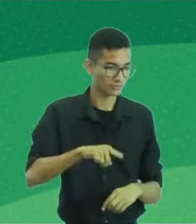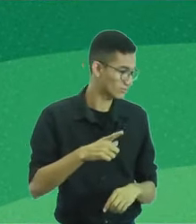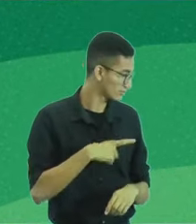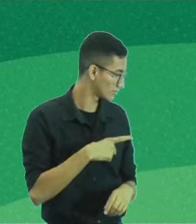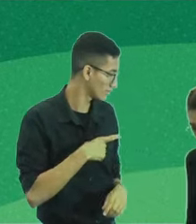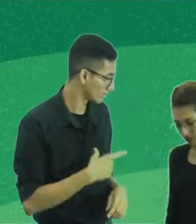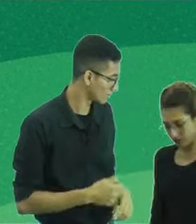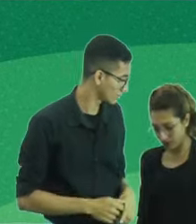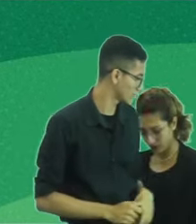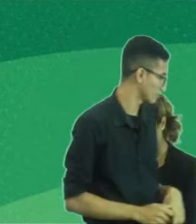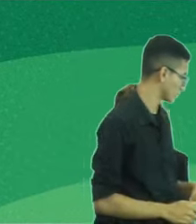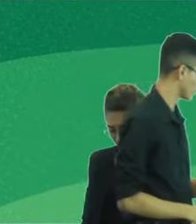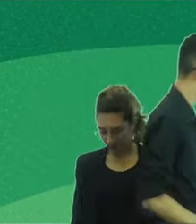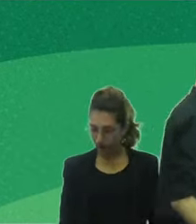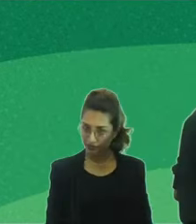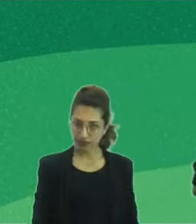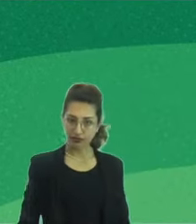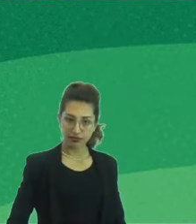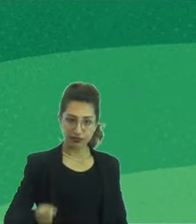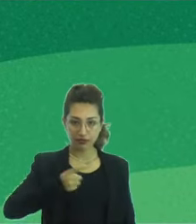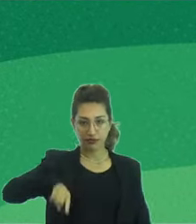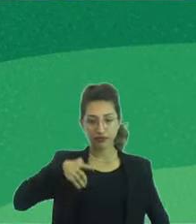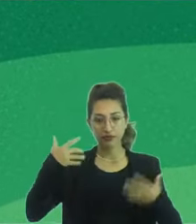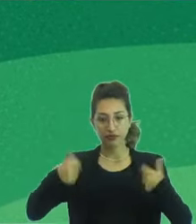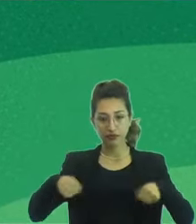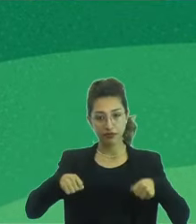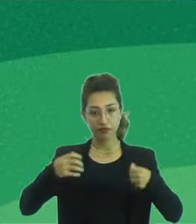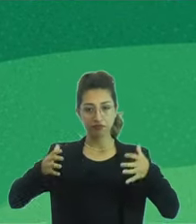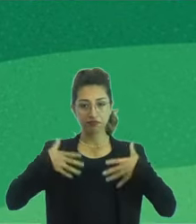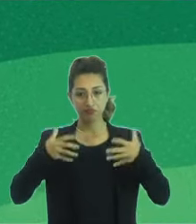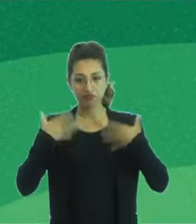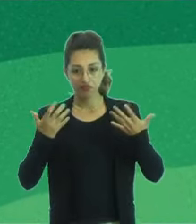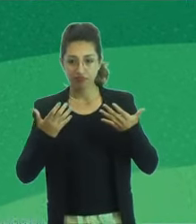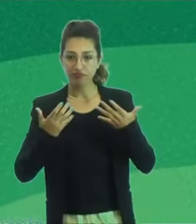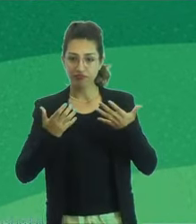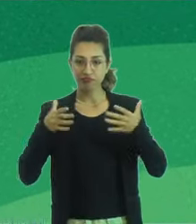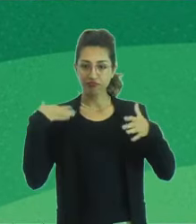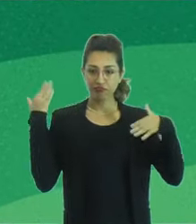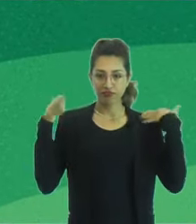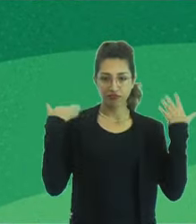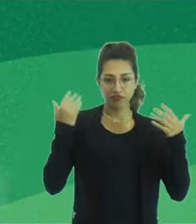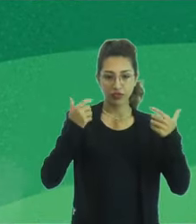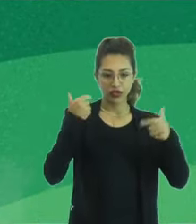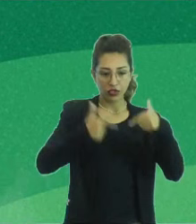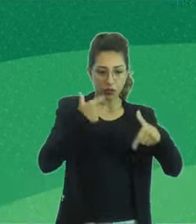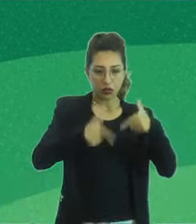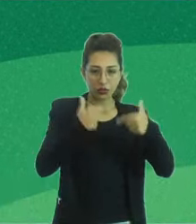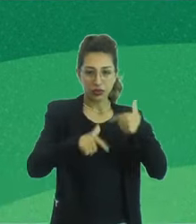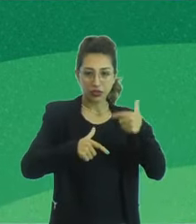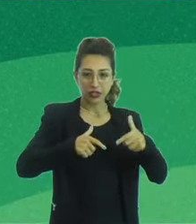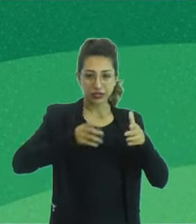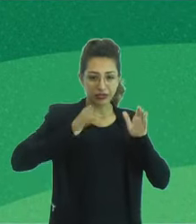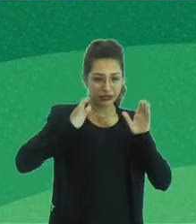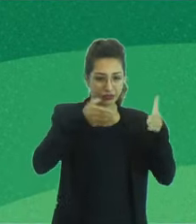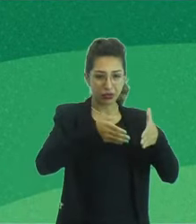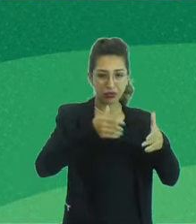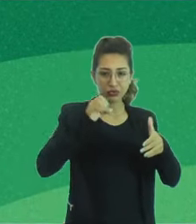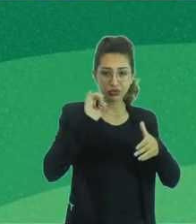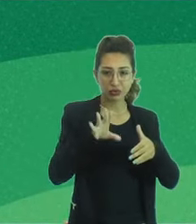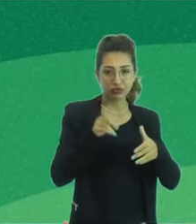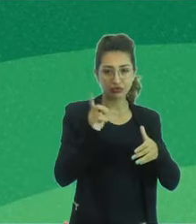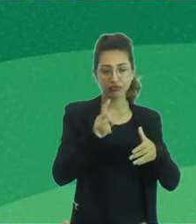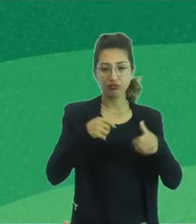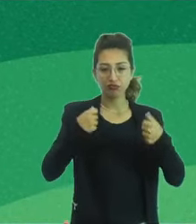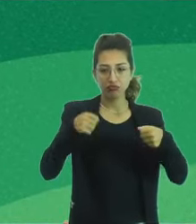a gente tem que ter lazer tem que ter acesso a lazer porque só trabalhar não dá certo tem que se divertir tem que sair